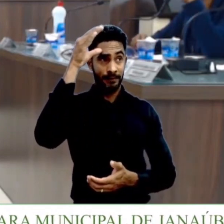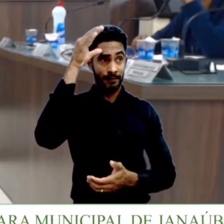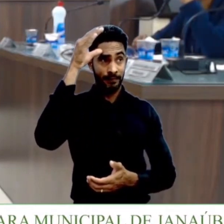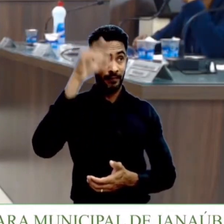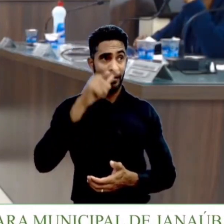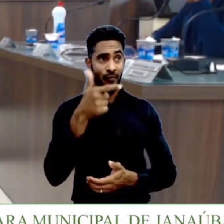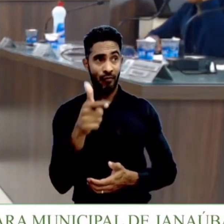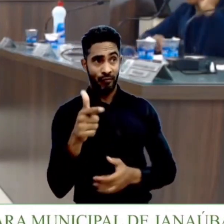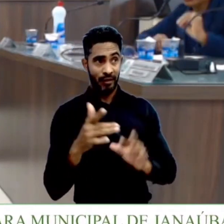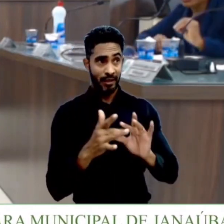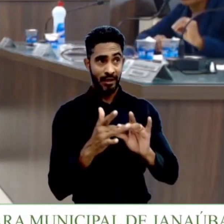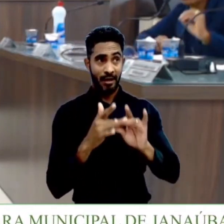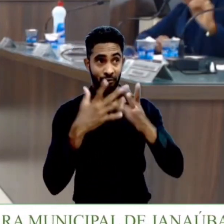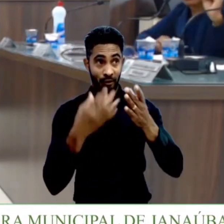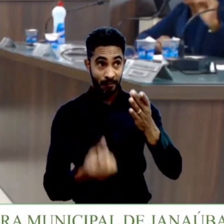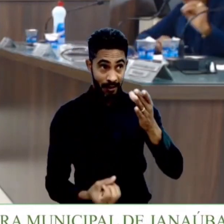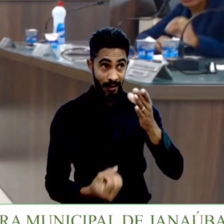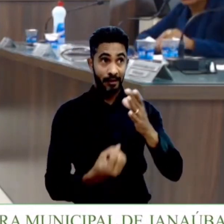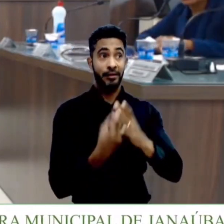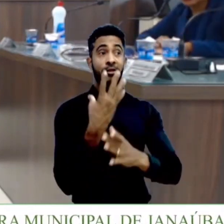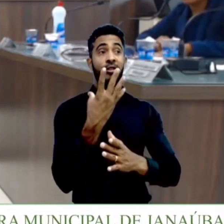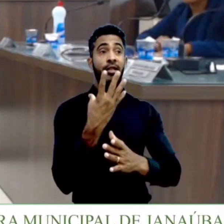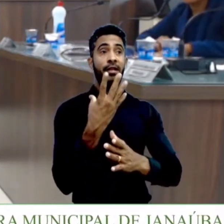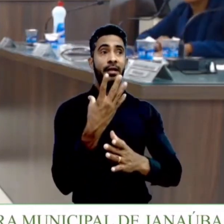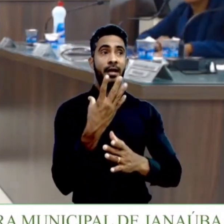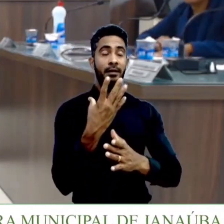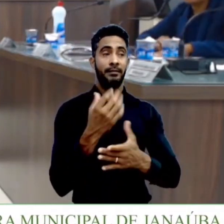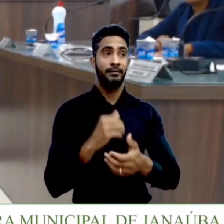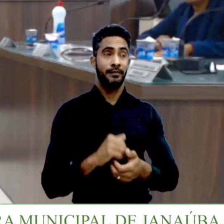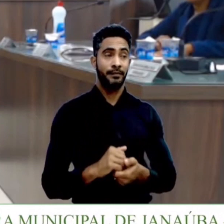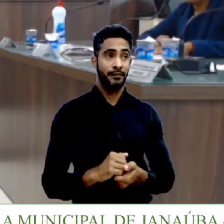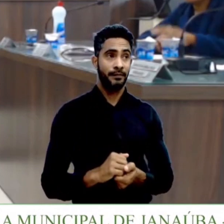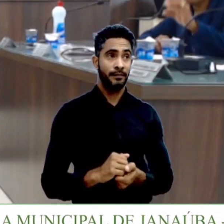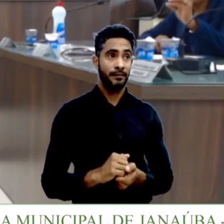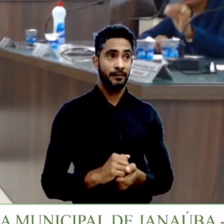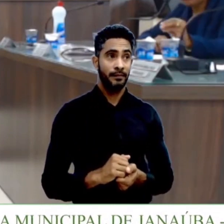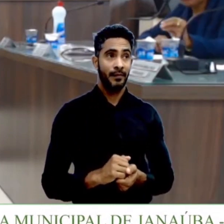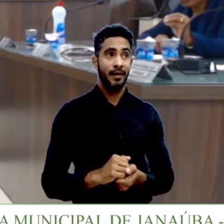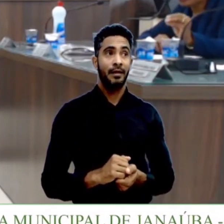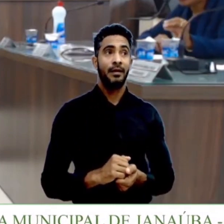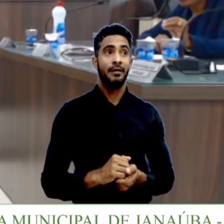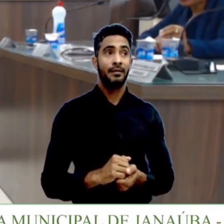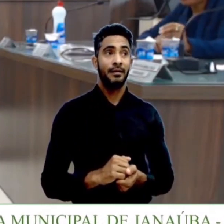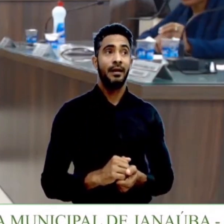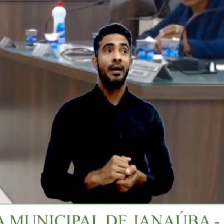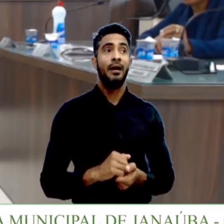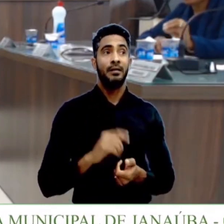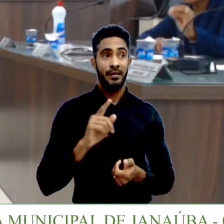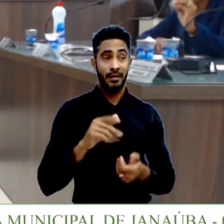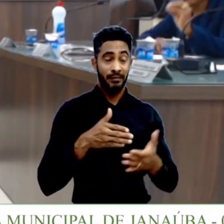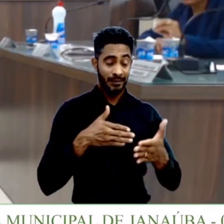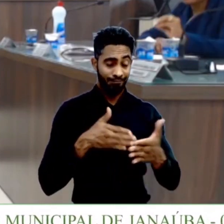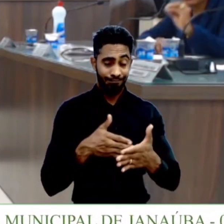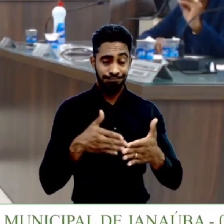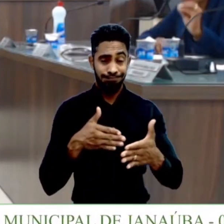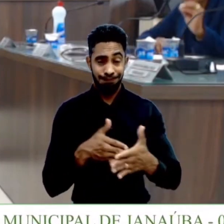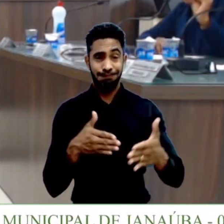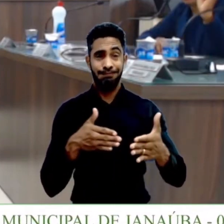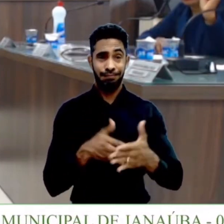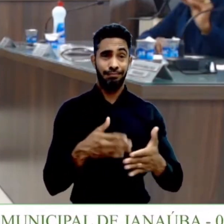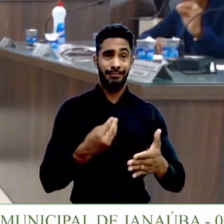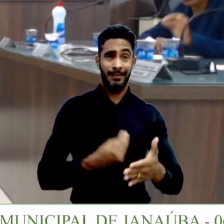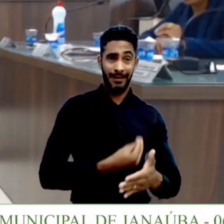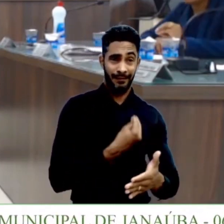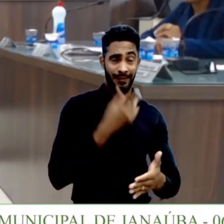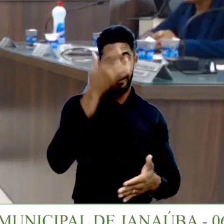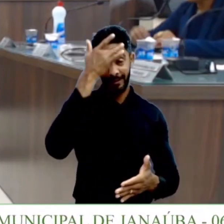não tem autonomia de criar, nós já falamos várias vezes, né? Nós somos bem limitados. Quando se trata da vida